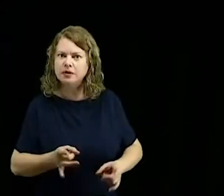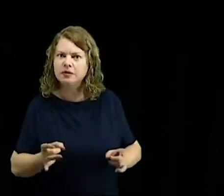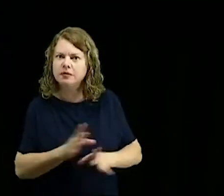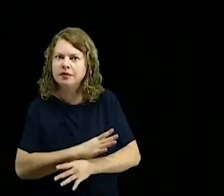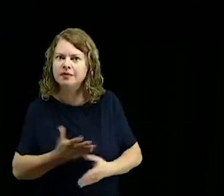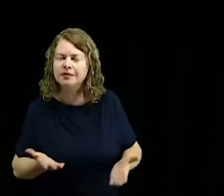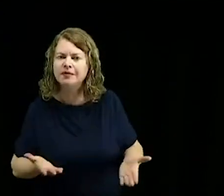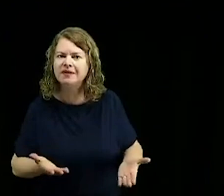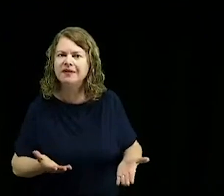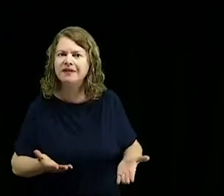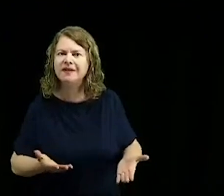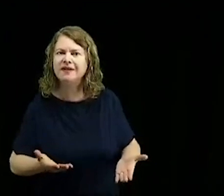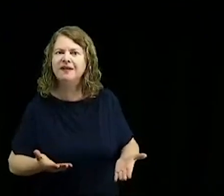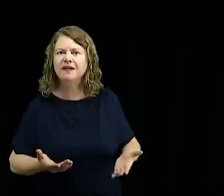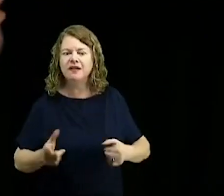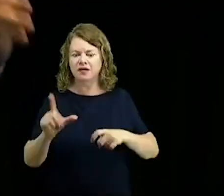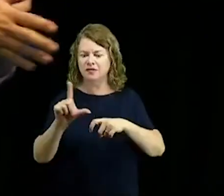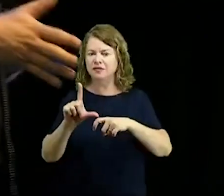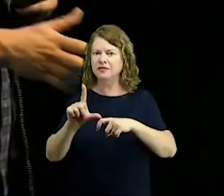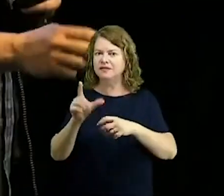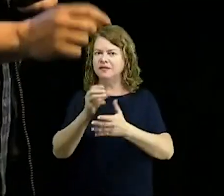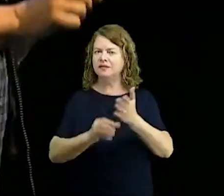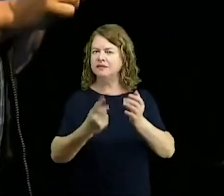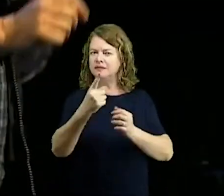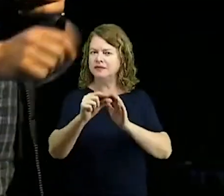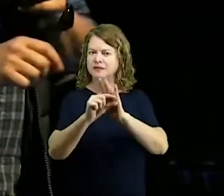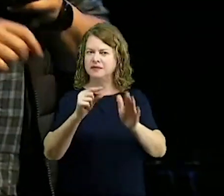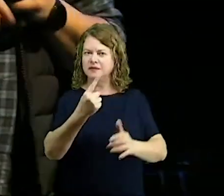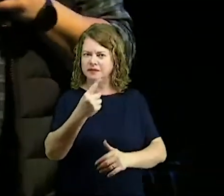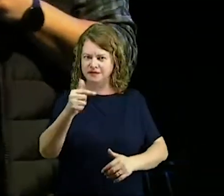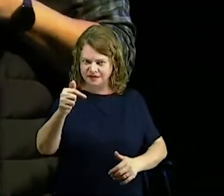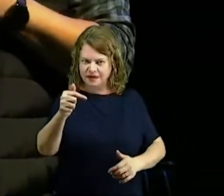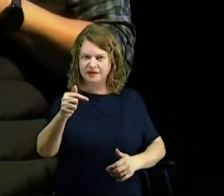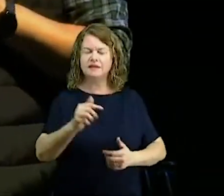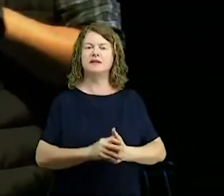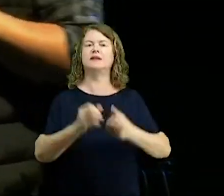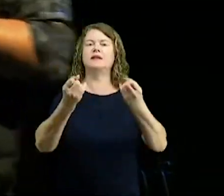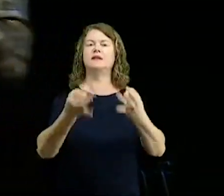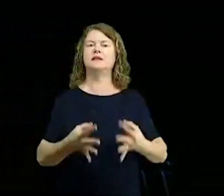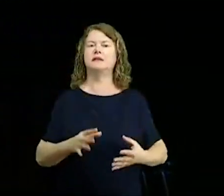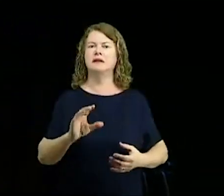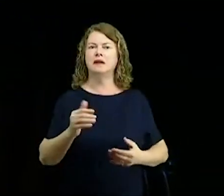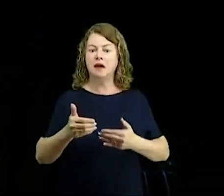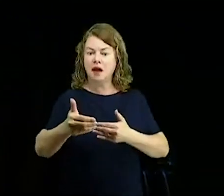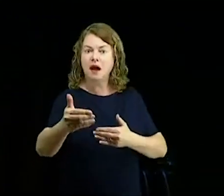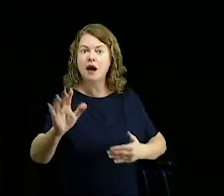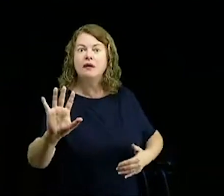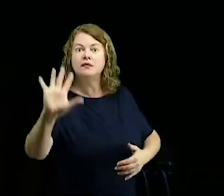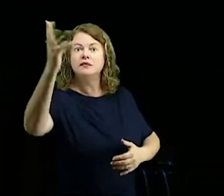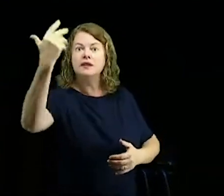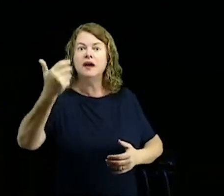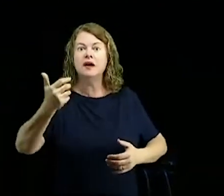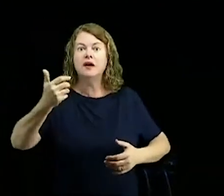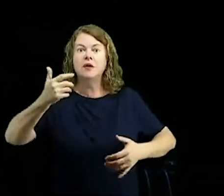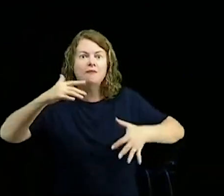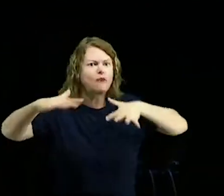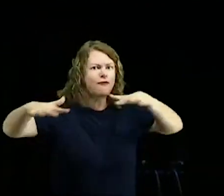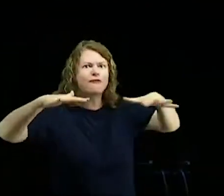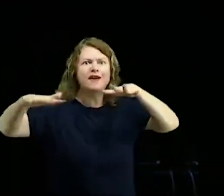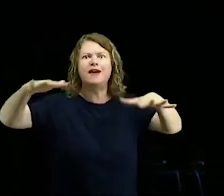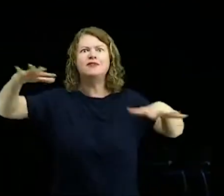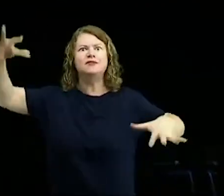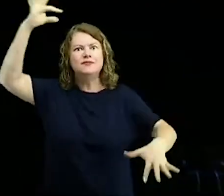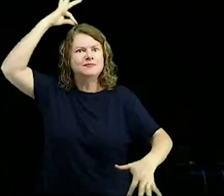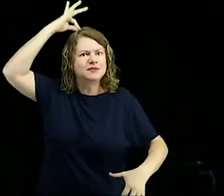isso é Lucas capítulo 1, verso 17, ele diz: haverá um grande avivamento, o coração dos pais